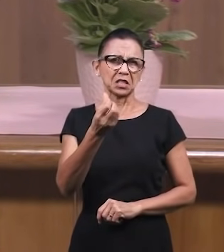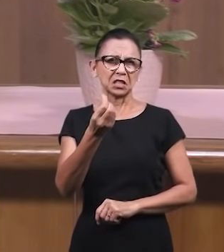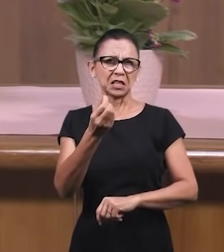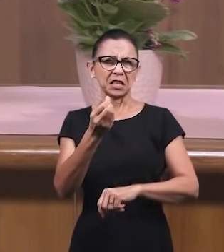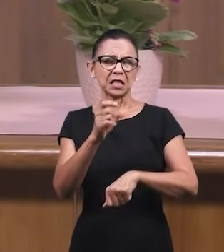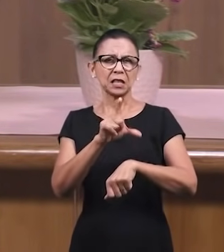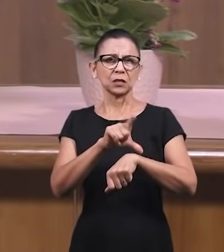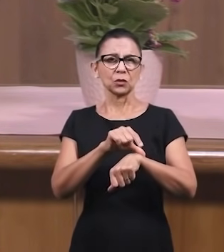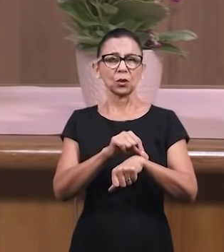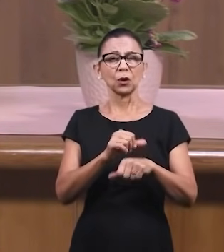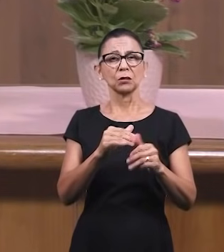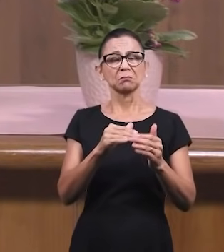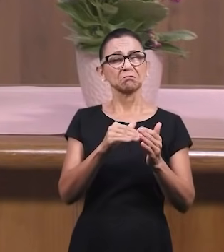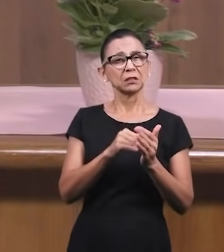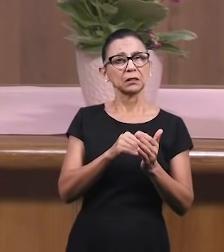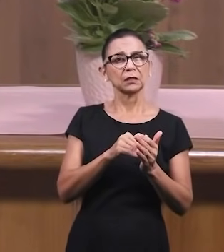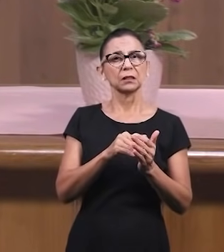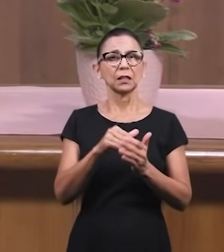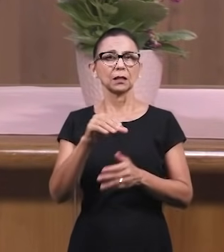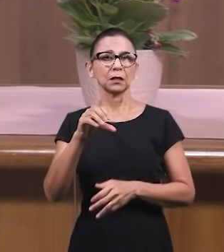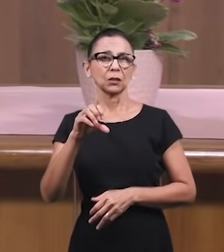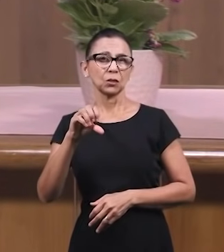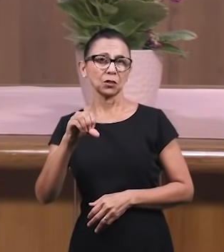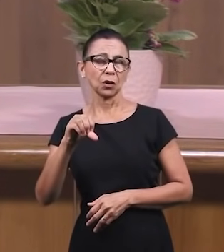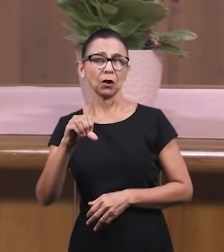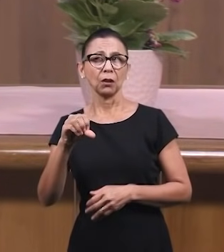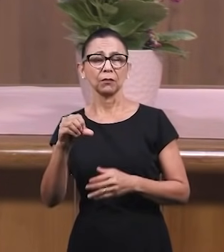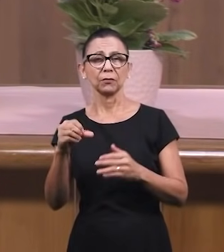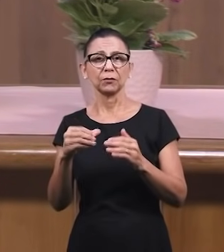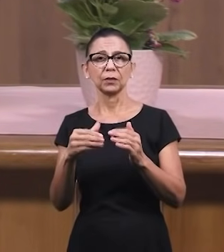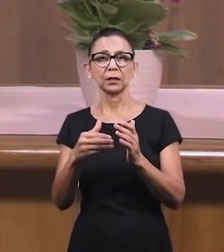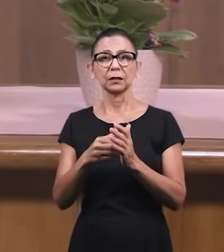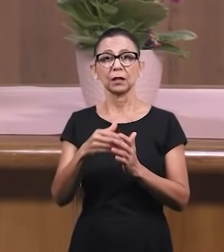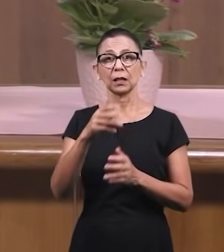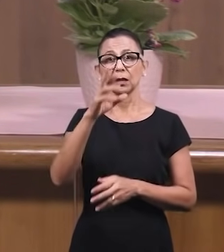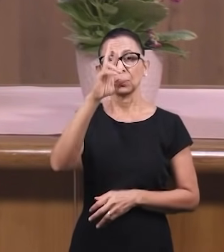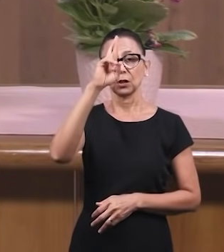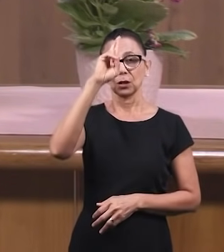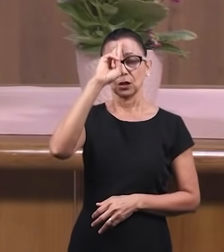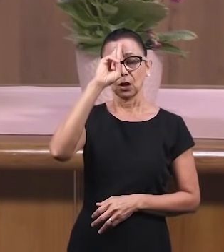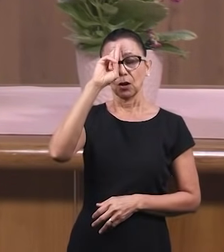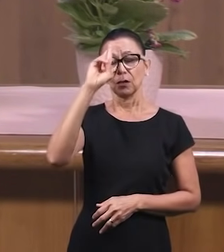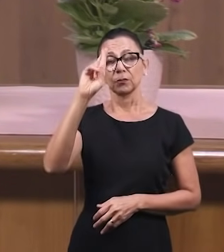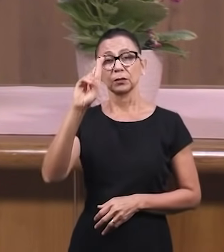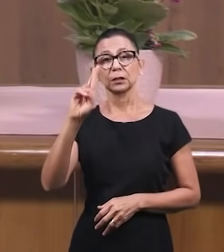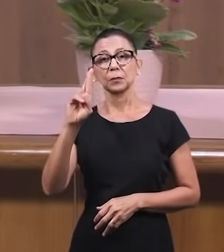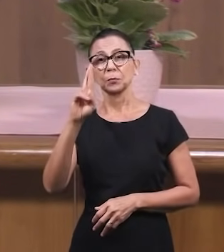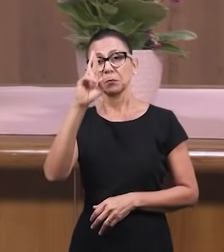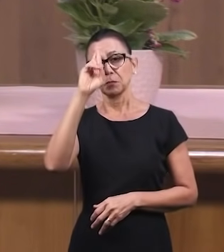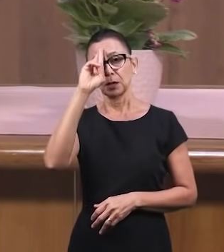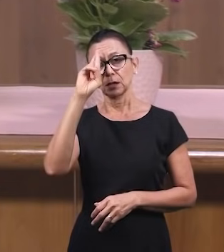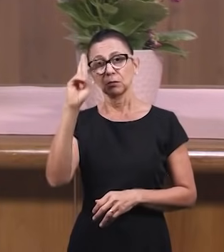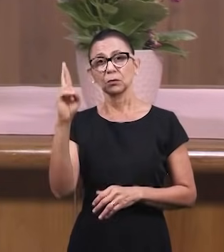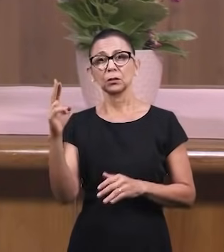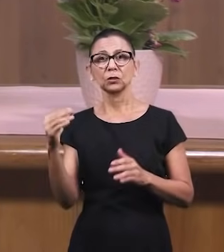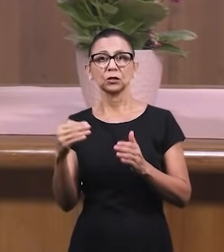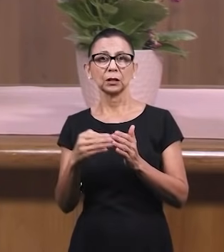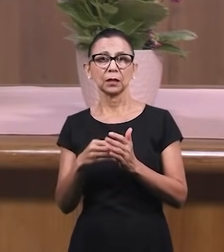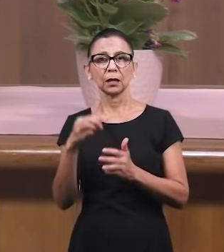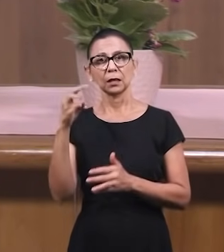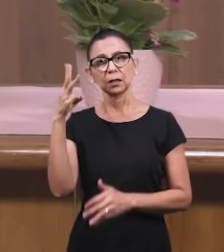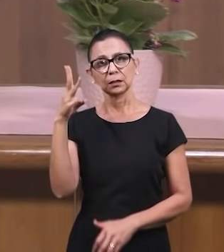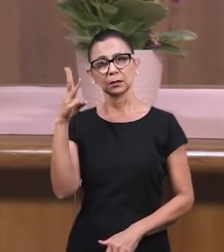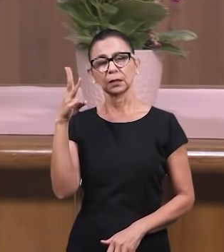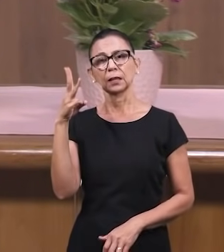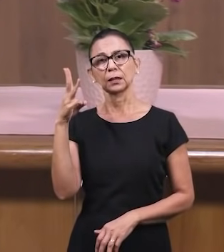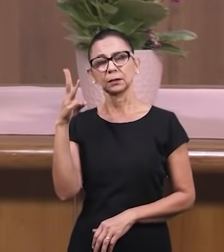6 da tarde a 9 da noite, depois a segunda vigília de 9 à meia-noite, depois a terceira vigília de 12:00 às 3 e,